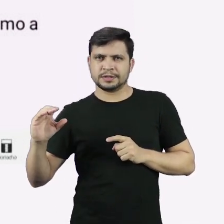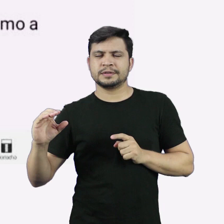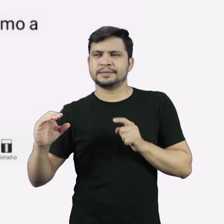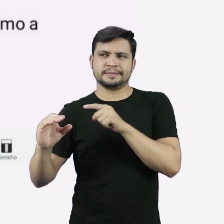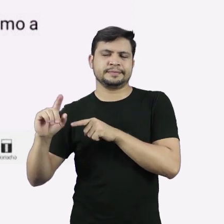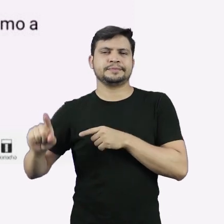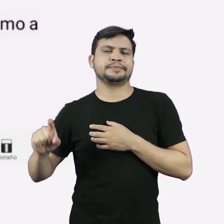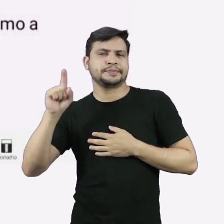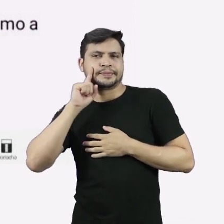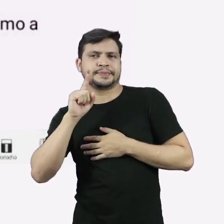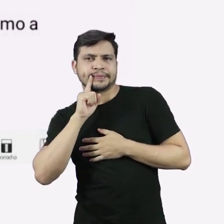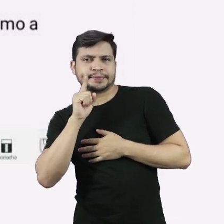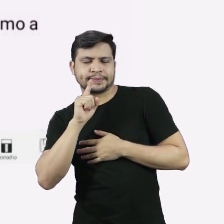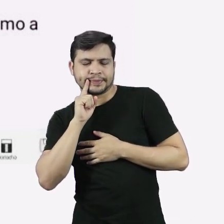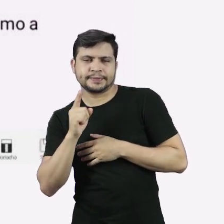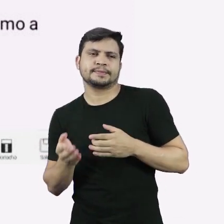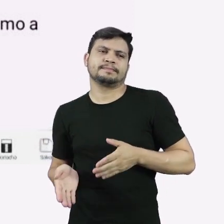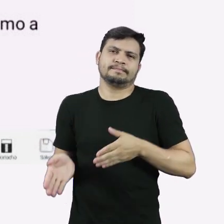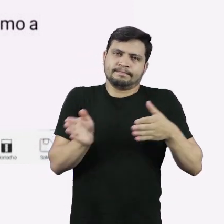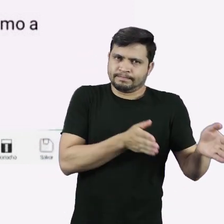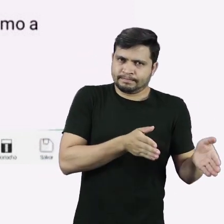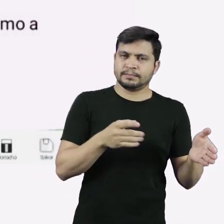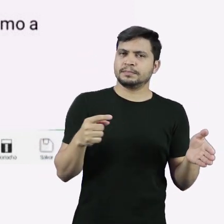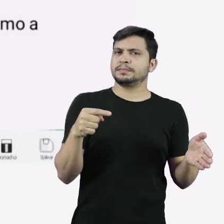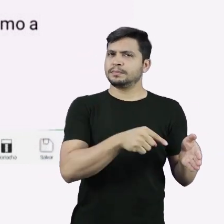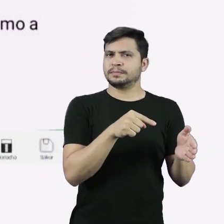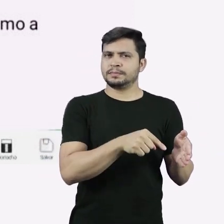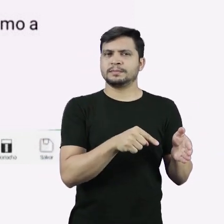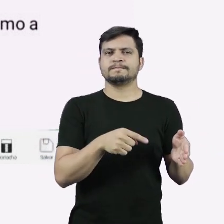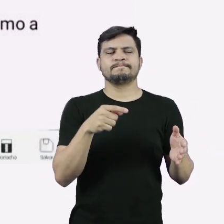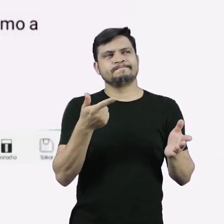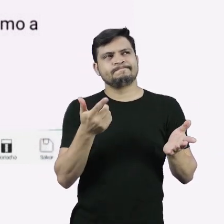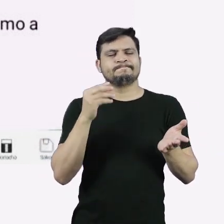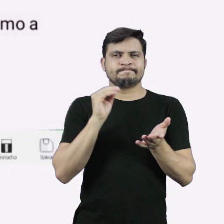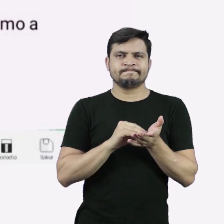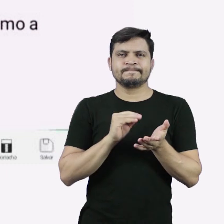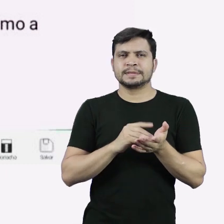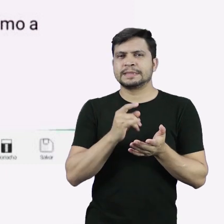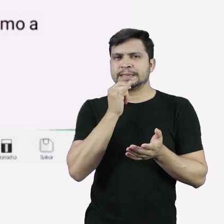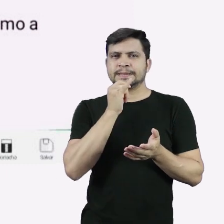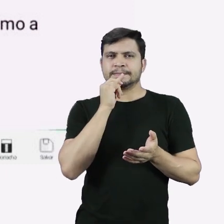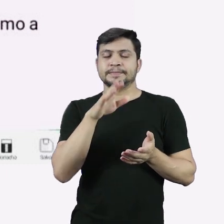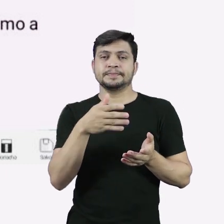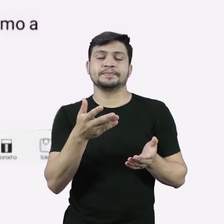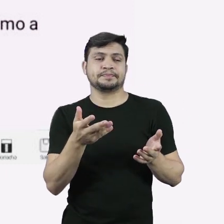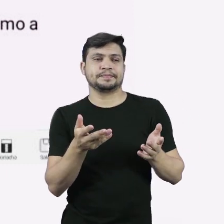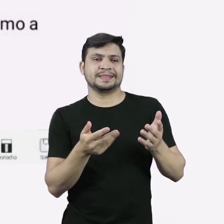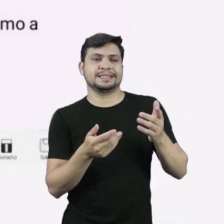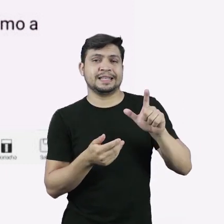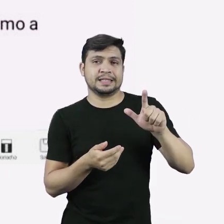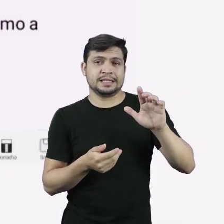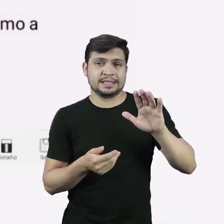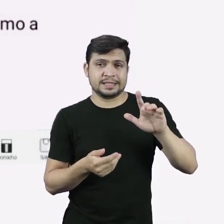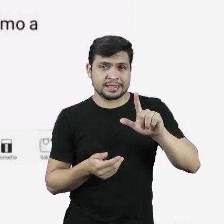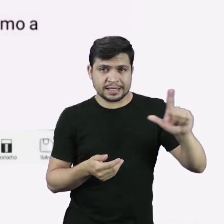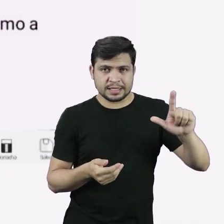representado pelos Estados Unidos, e as potências orientais, que aqui ele deveria ter colocado, pelo menos, entre as potências do leste